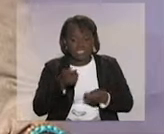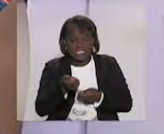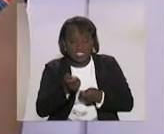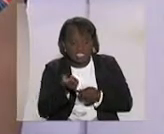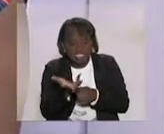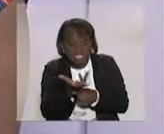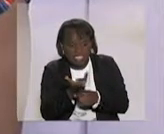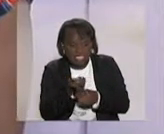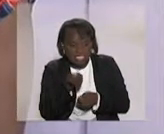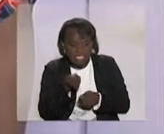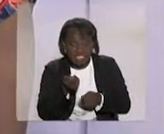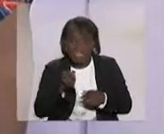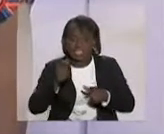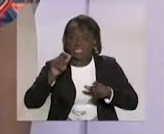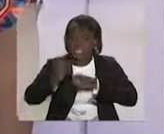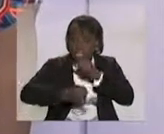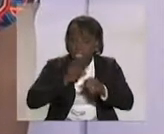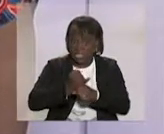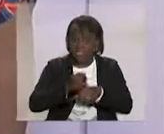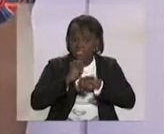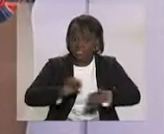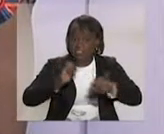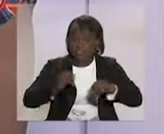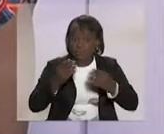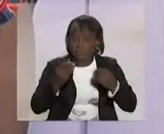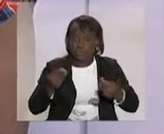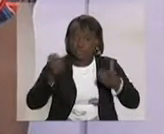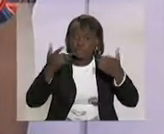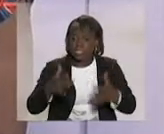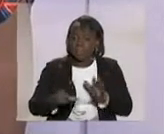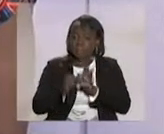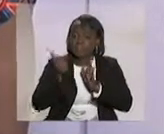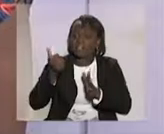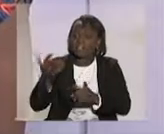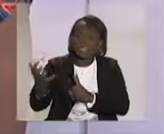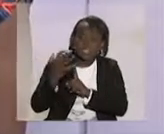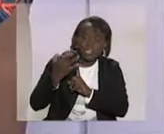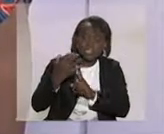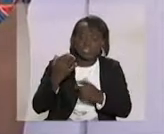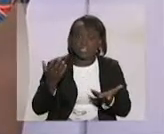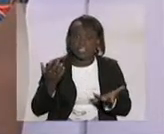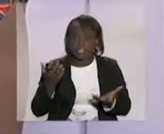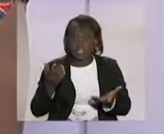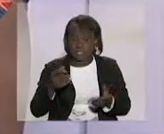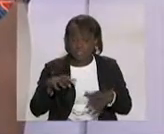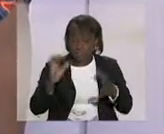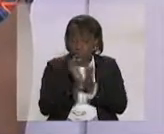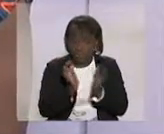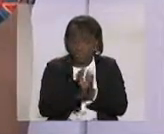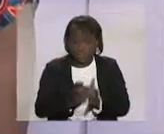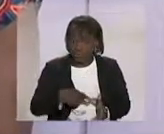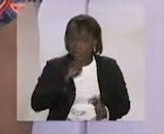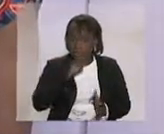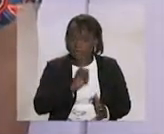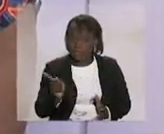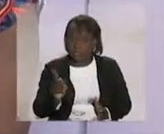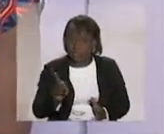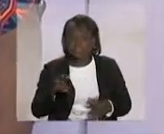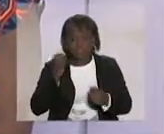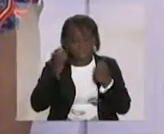Com relação ao assédio, teve uma campanha muito grande na internet, né, que era para falar sobre o primeiro assédio, e o coletivo Não Me